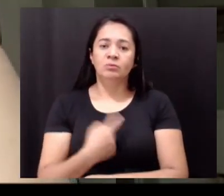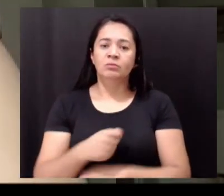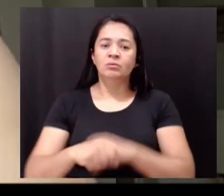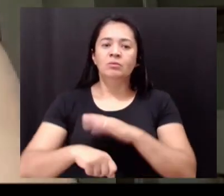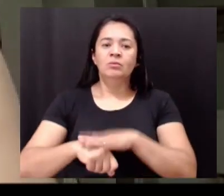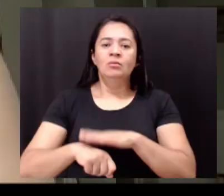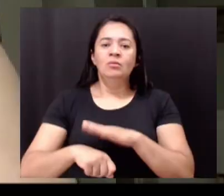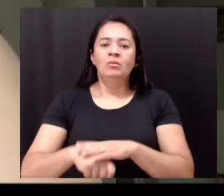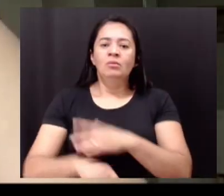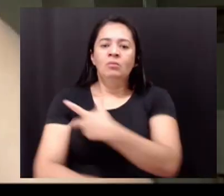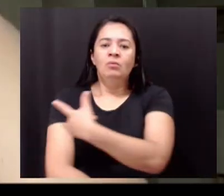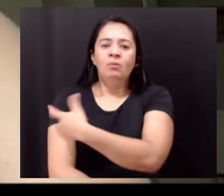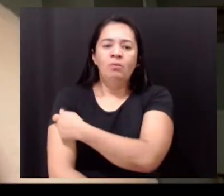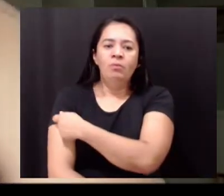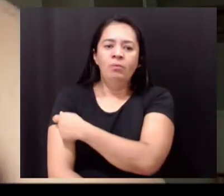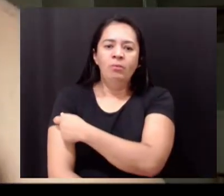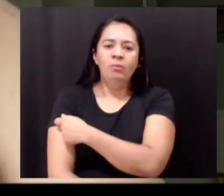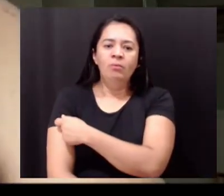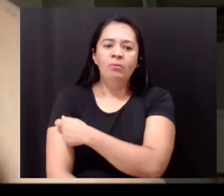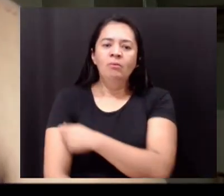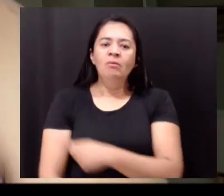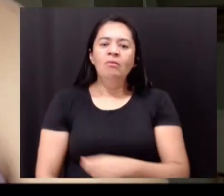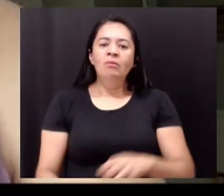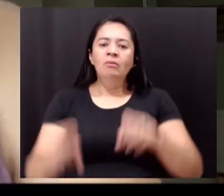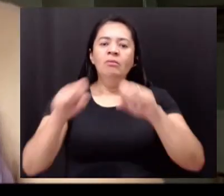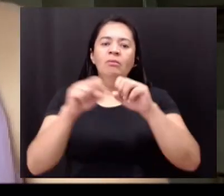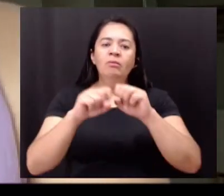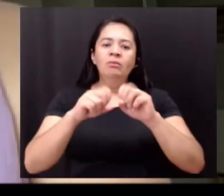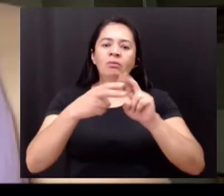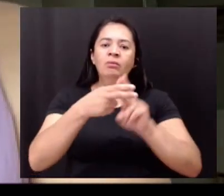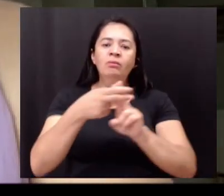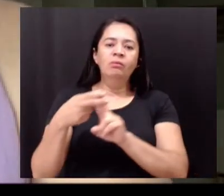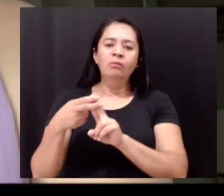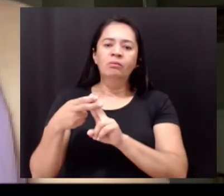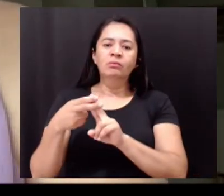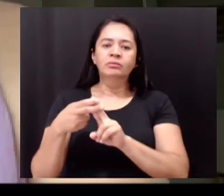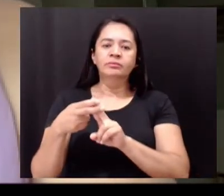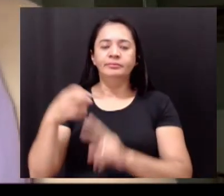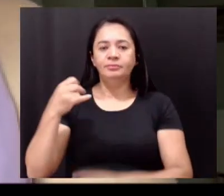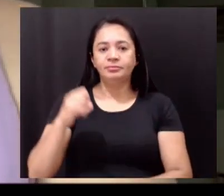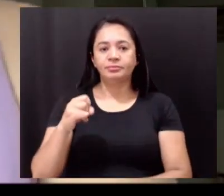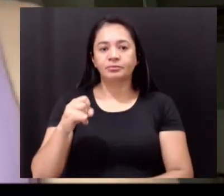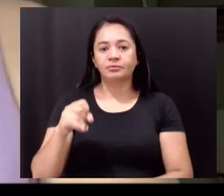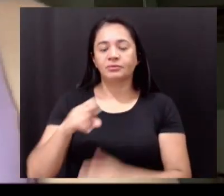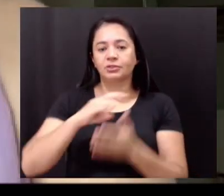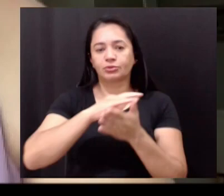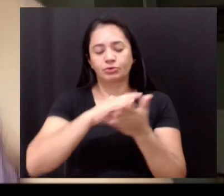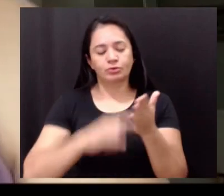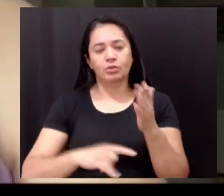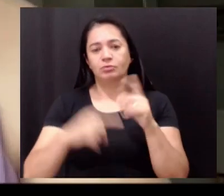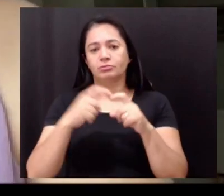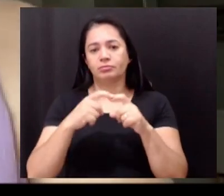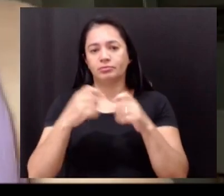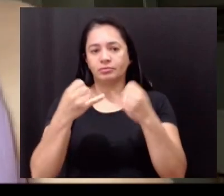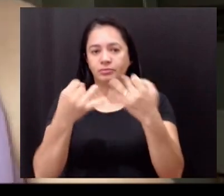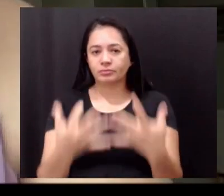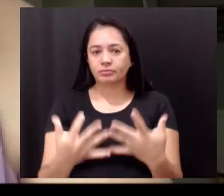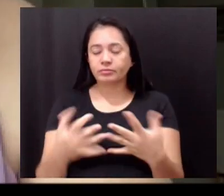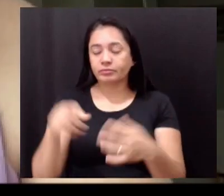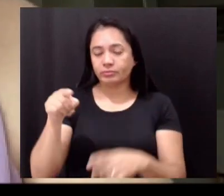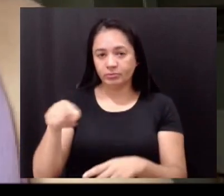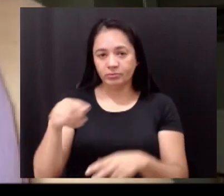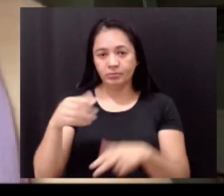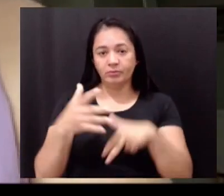até mesmo no sistema público de saúde, se tiver o laudo médico explicando que essa paciente tem um